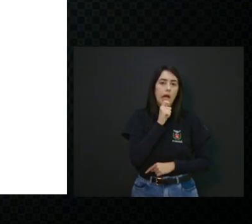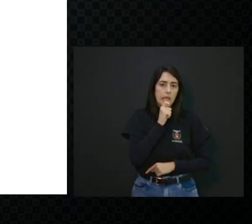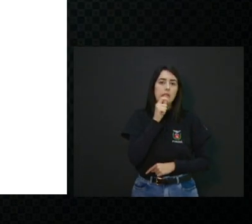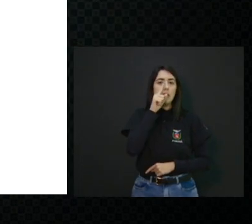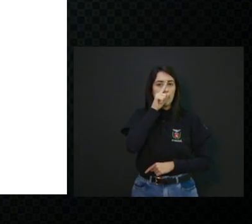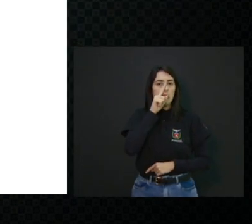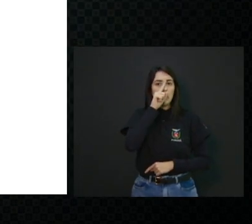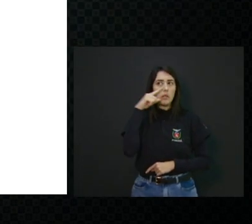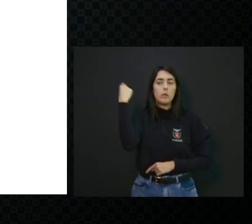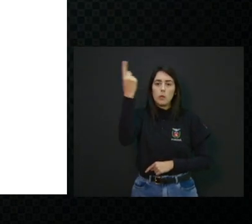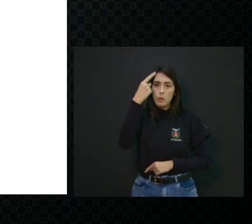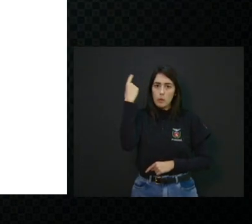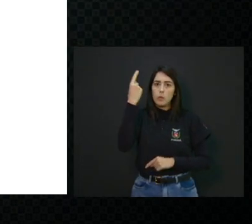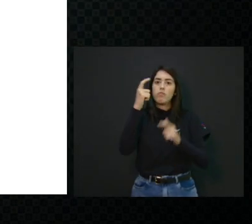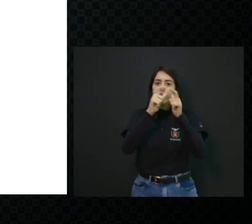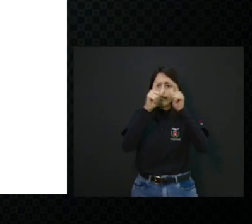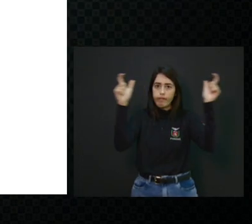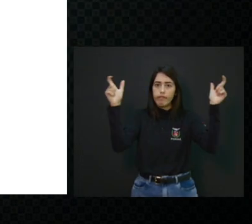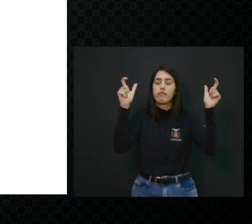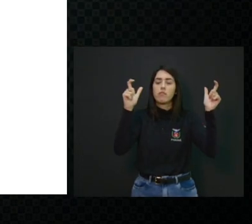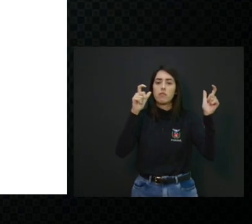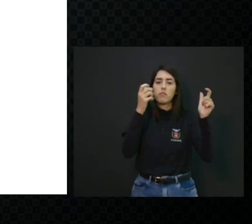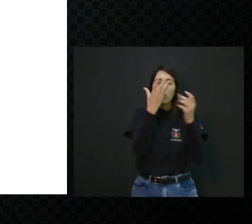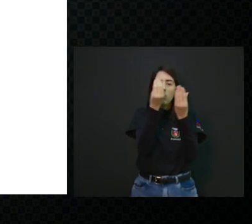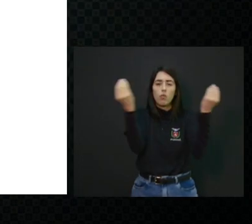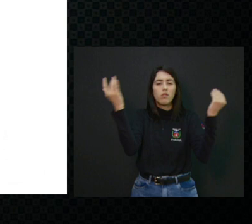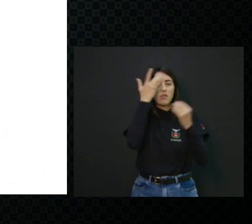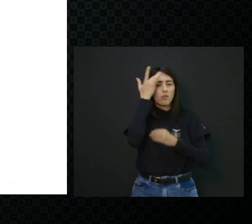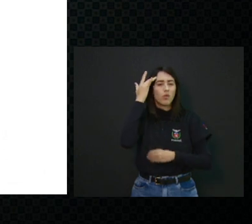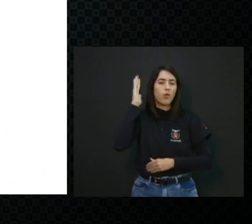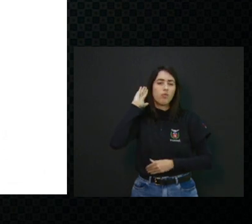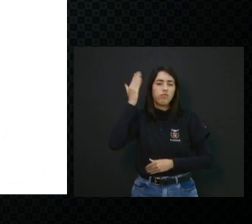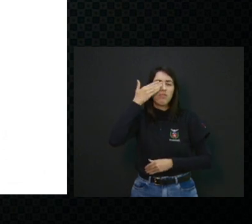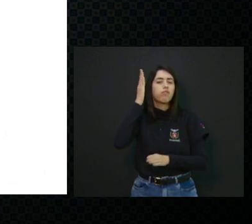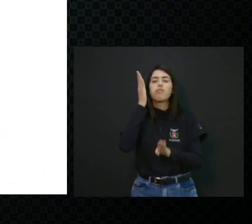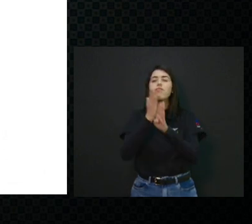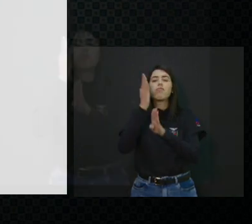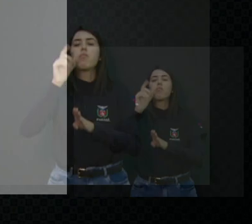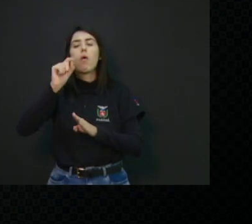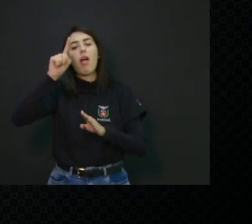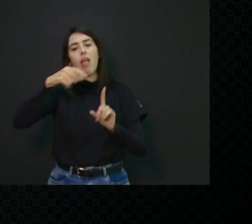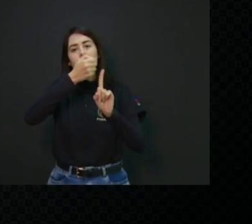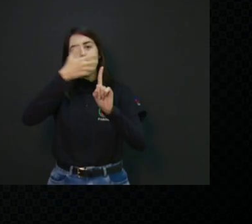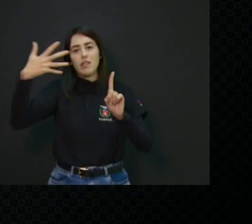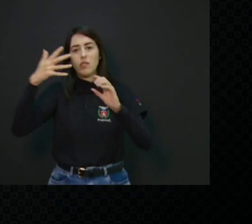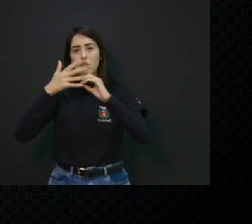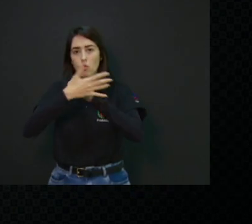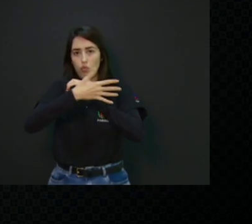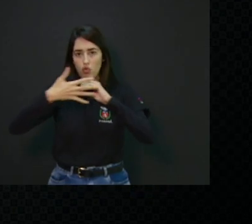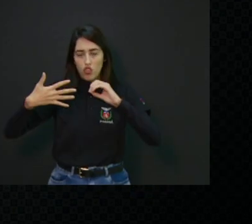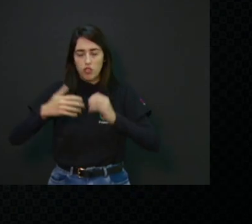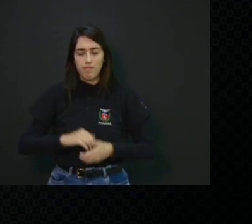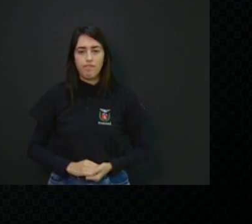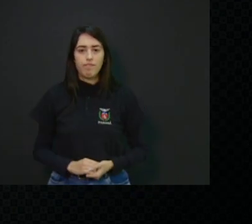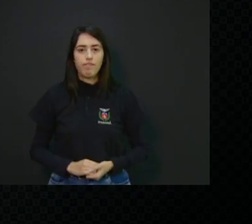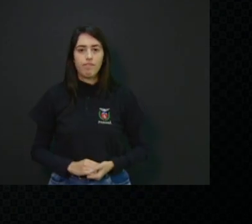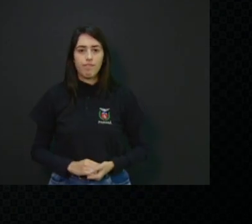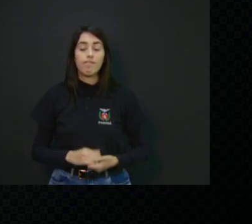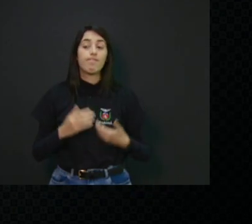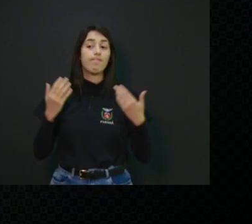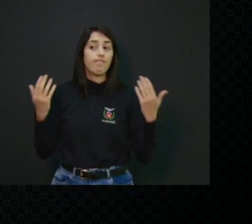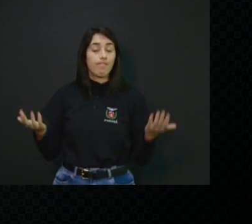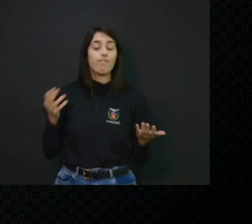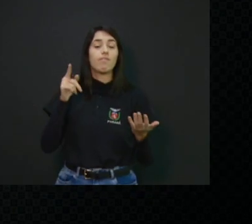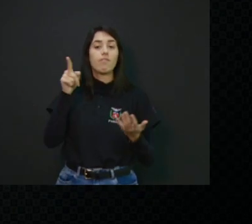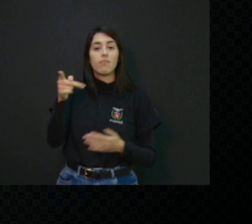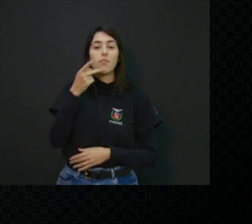né? Uma das maiores causas da surdocegueira adquirida é a síndrome de Usher. Eu vejo assim, né, da questão da